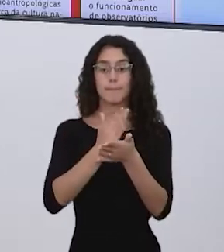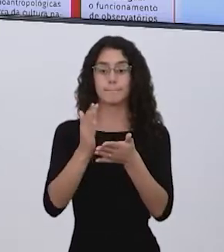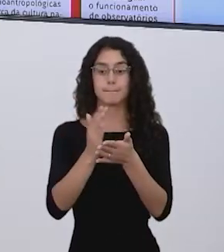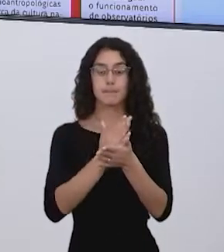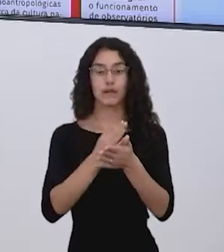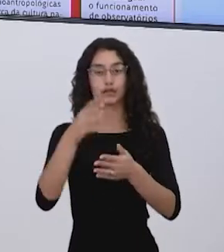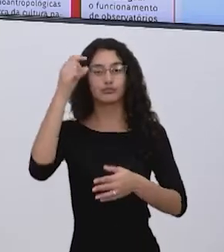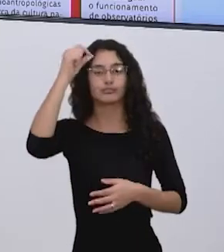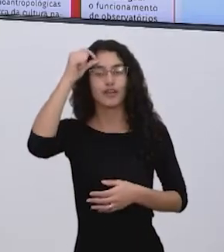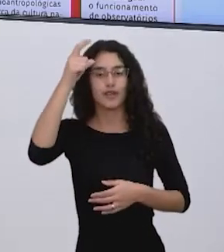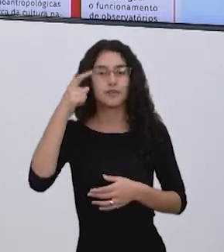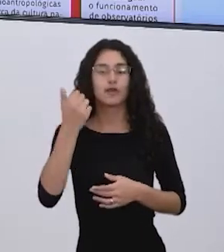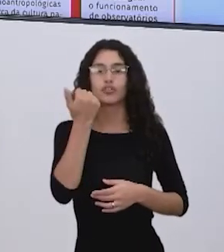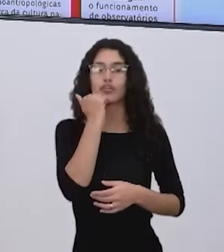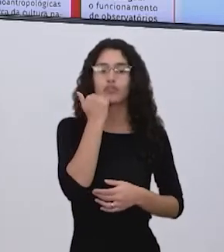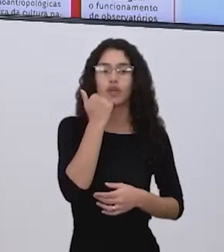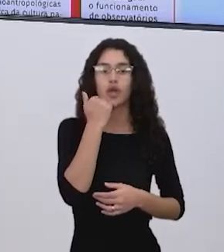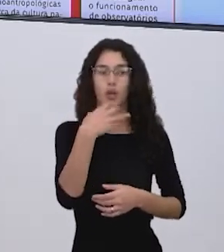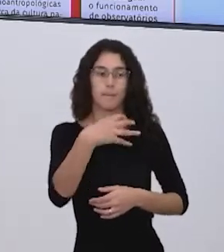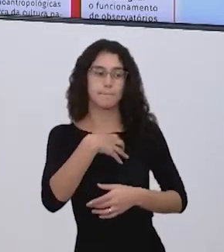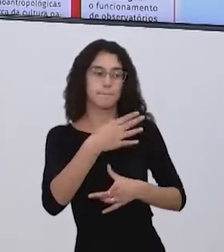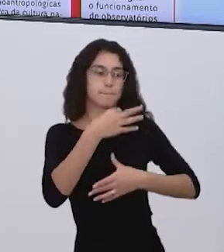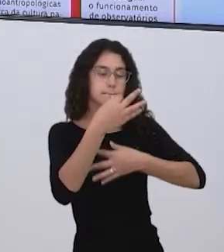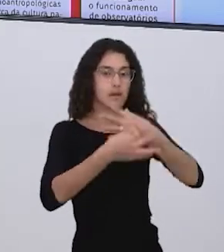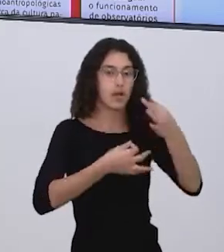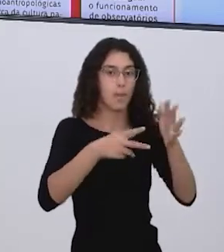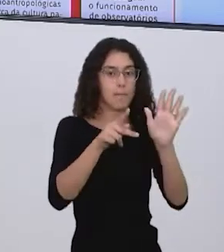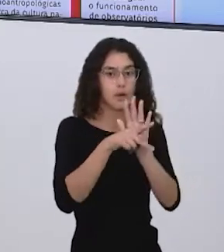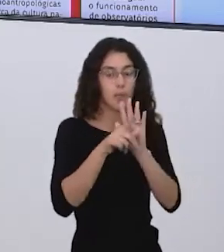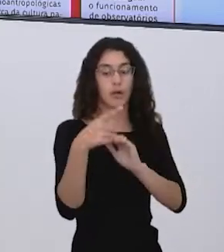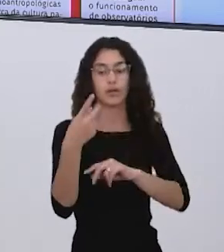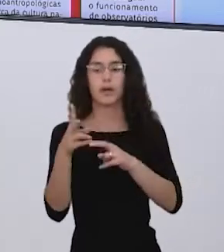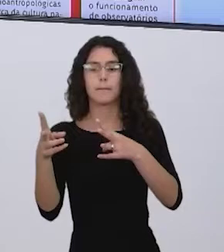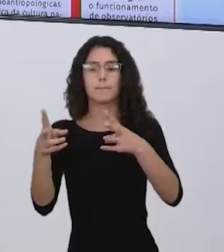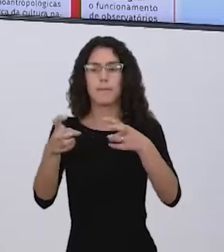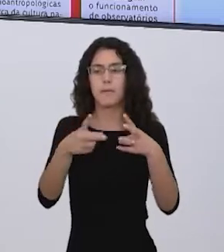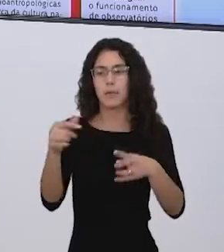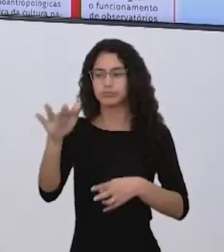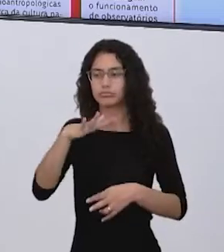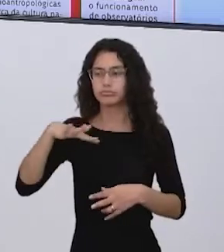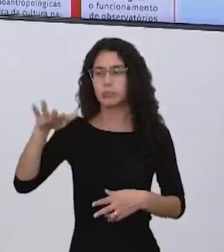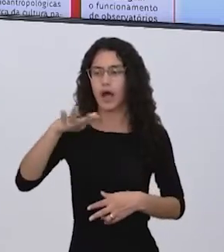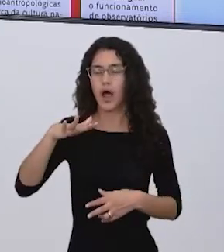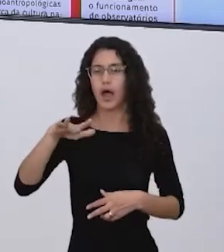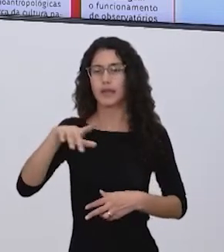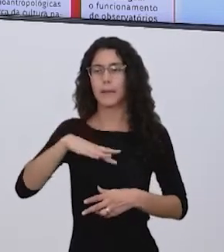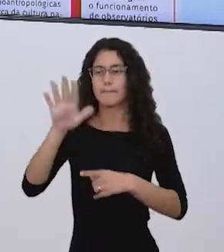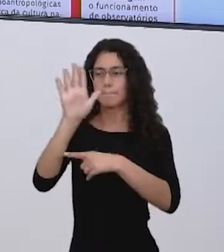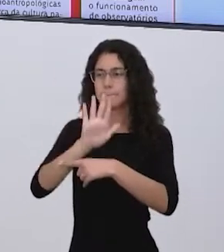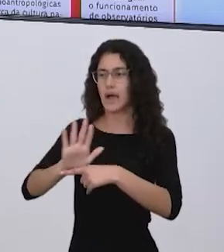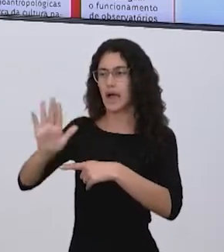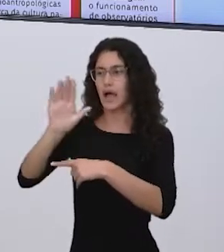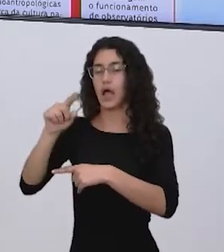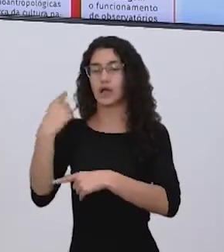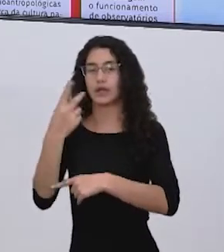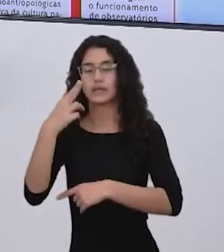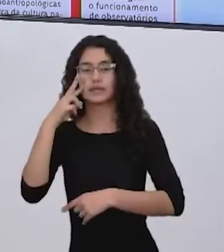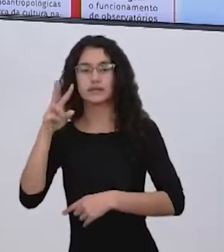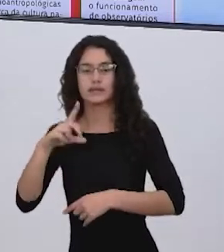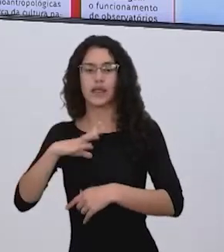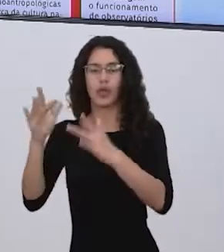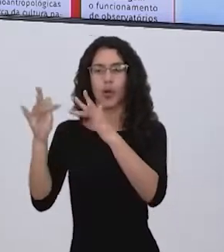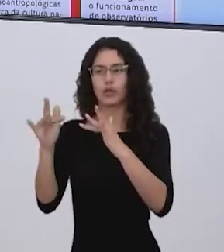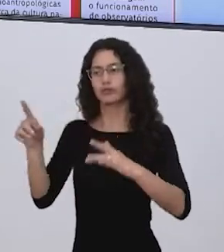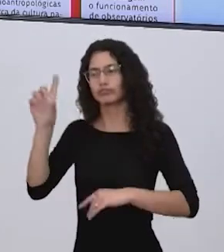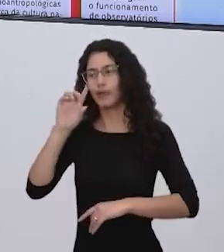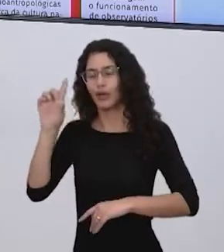separando conhecimento científico do senso comum. Aqui a gente está olhando para espaço, território e paisagem, que a gente tem contato